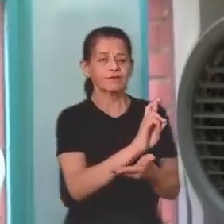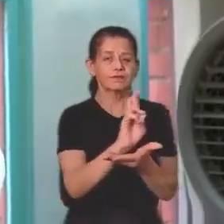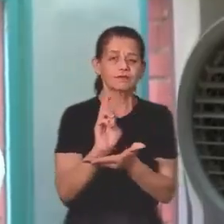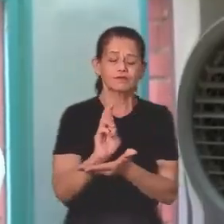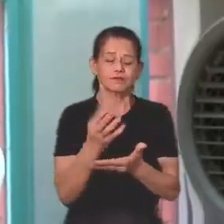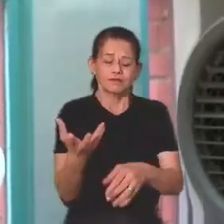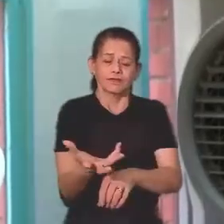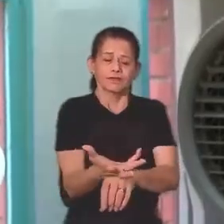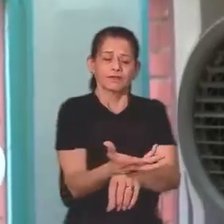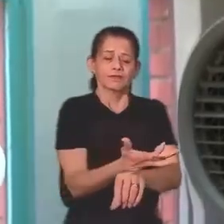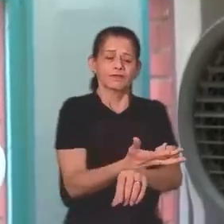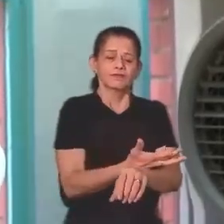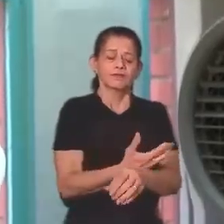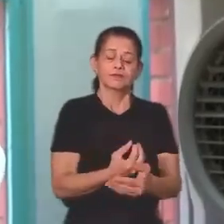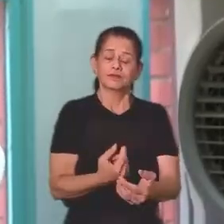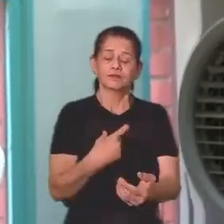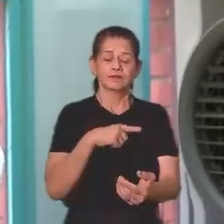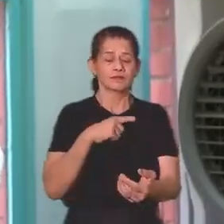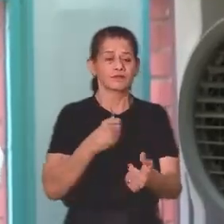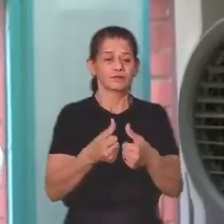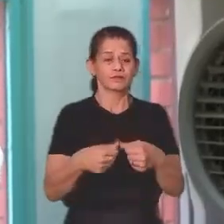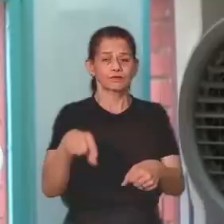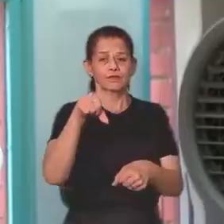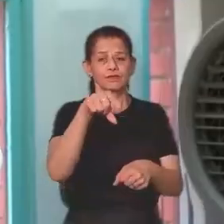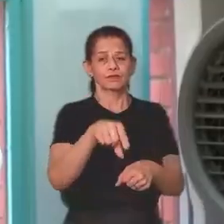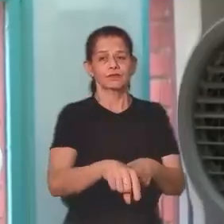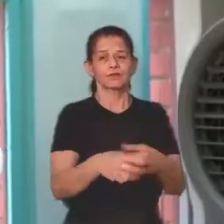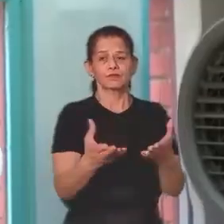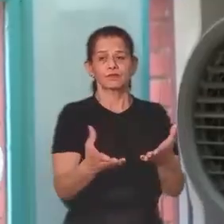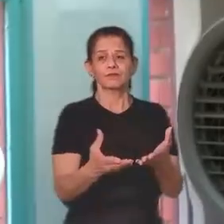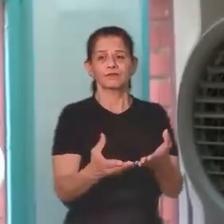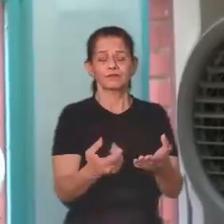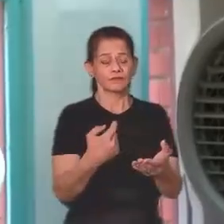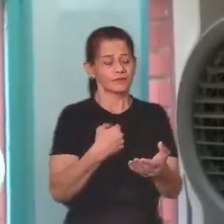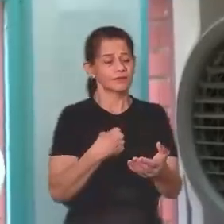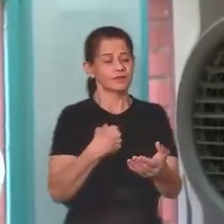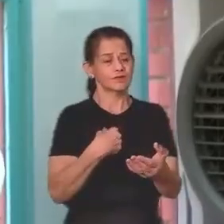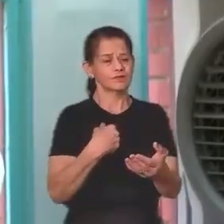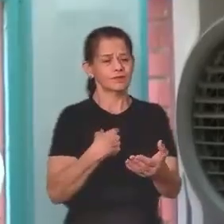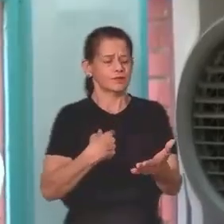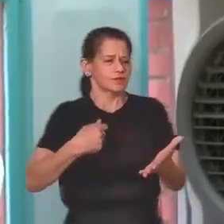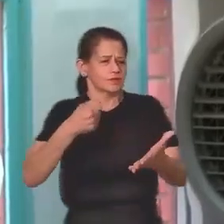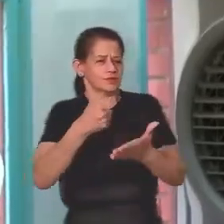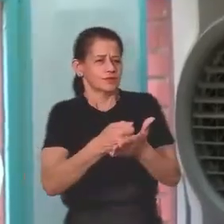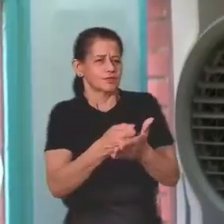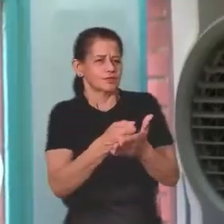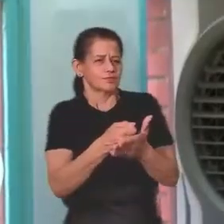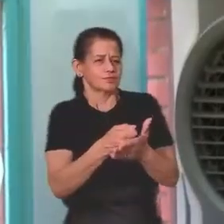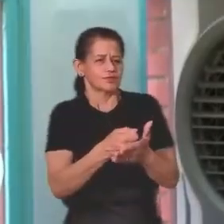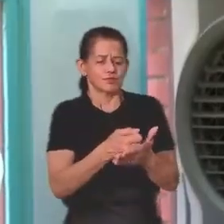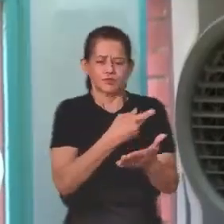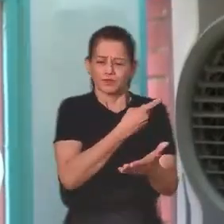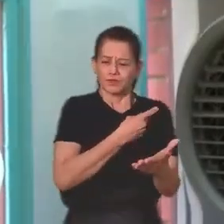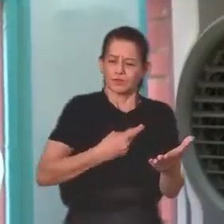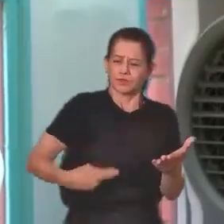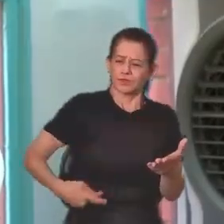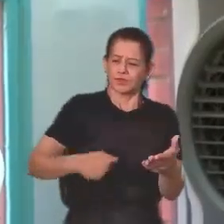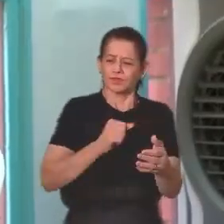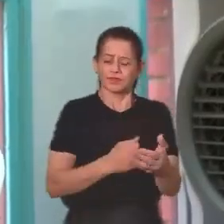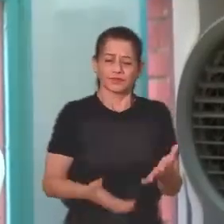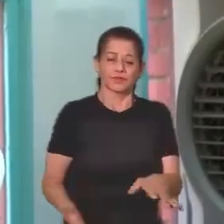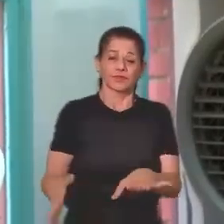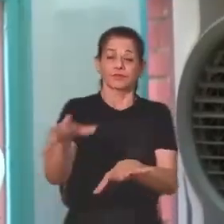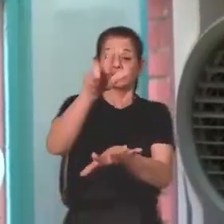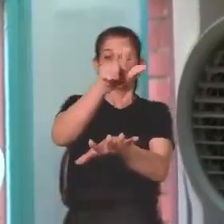se sente, né, pertencente. E eu sou uma defensora de políticas públicas de inclusão,